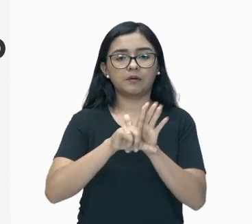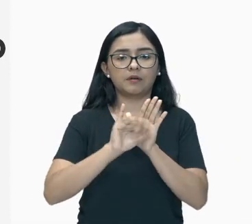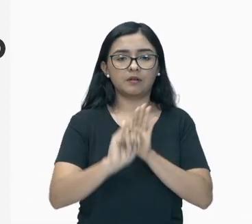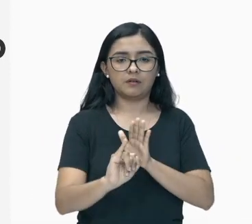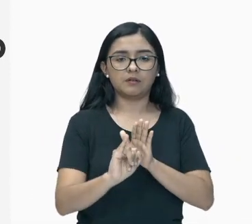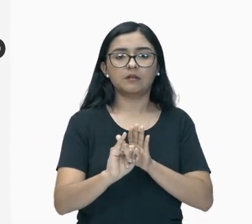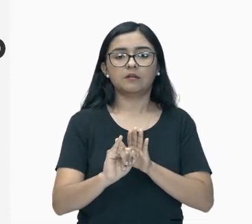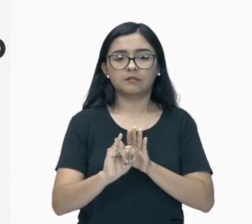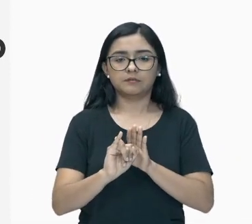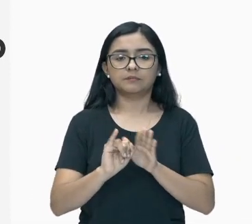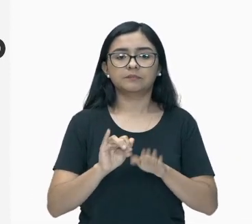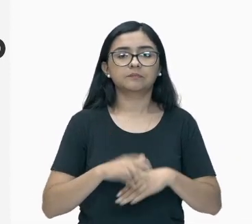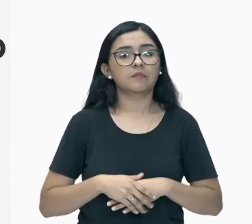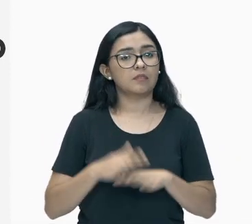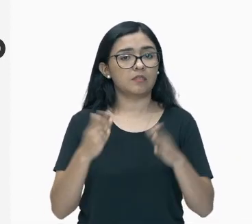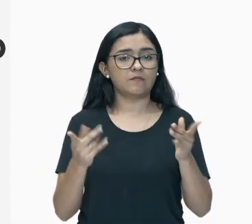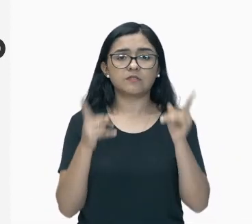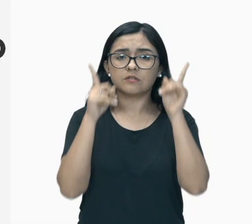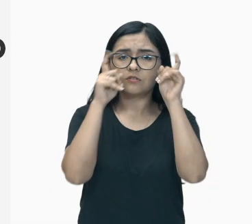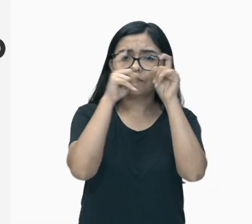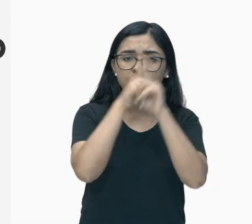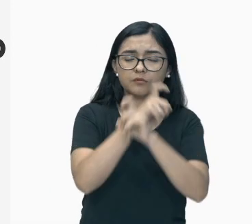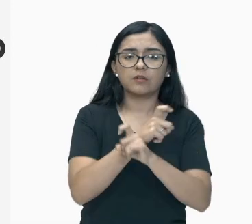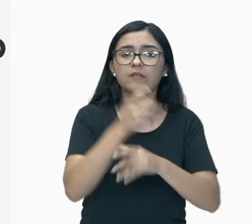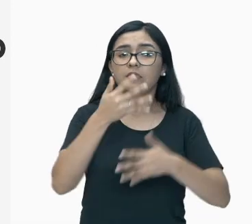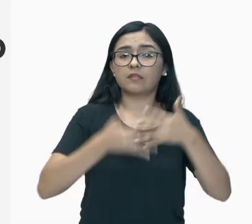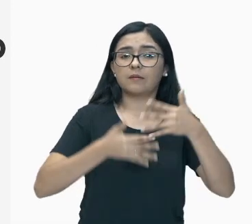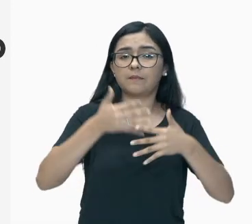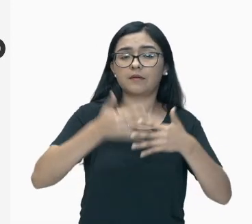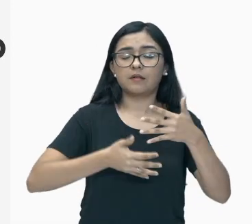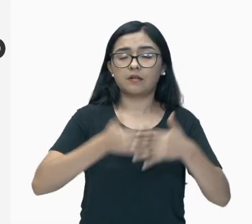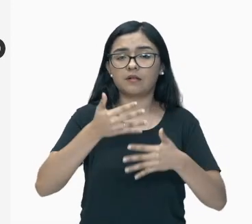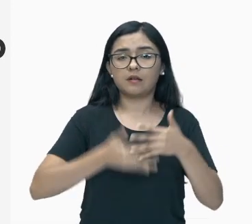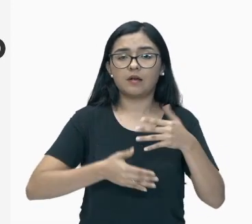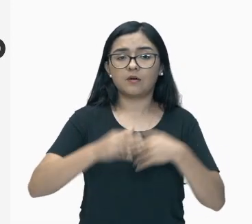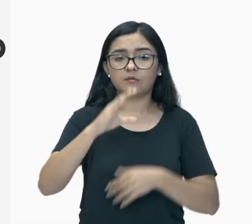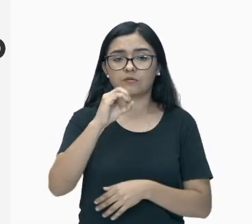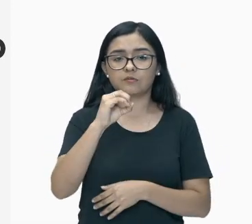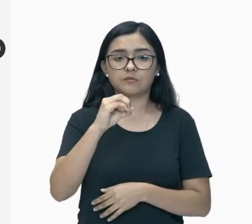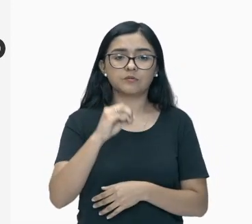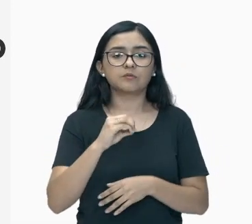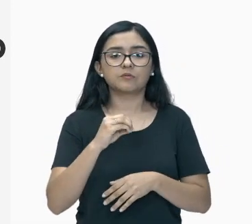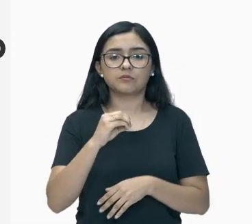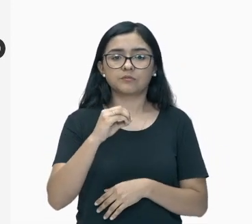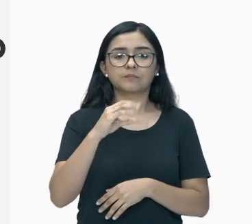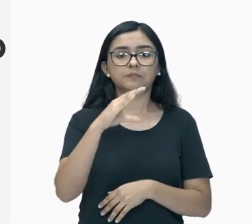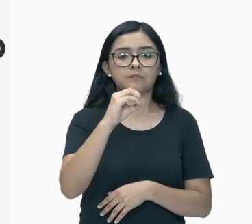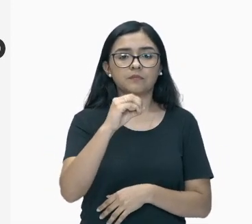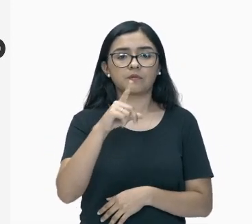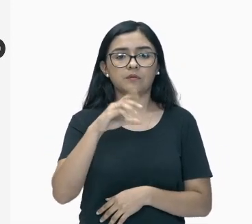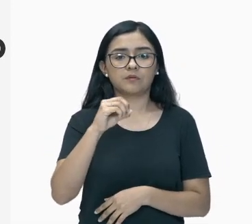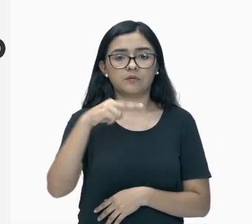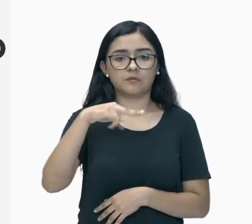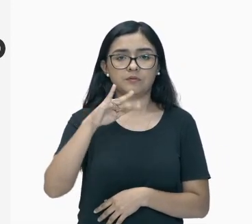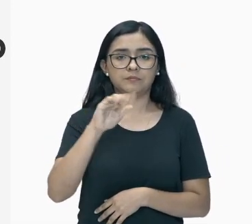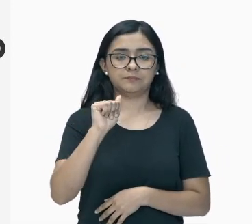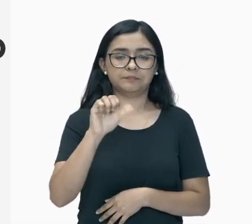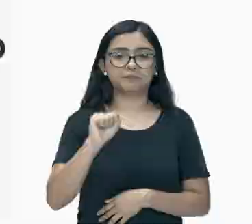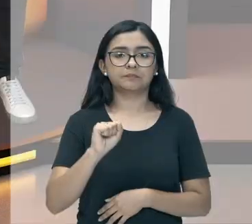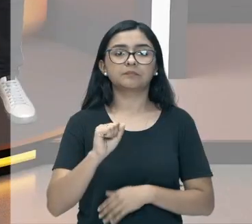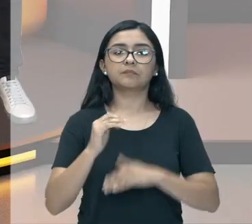leis intoleráveis, vão dificultar aí aos colonos o seu desenvolvimento, é isso? Nós vamos ver